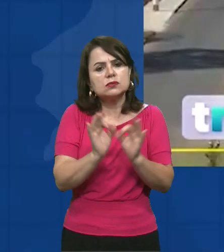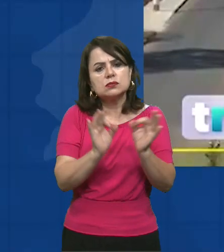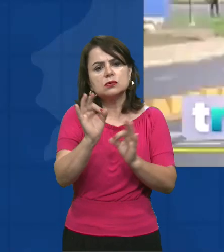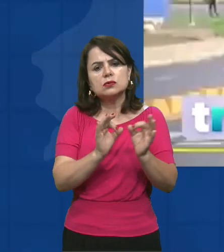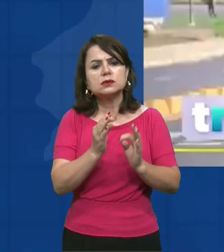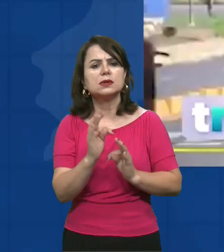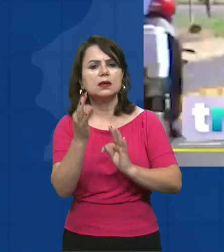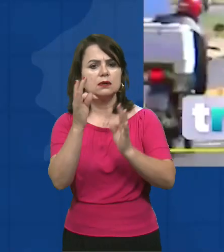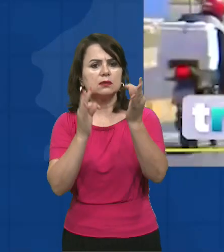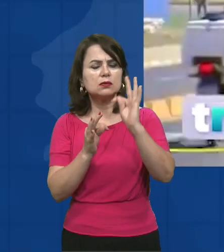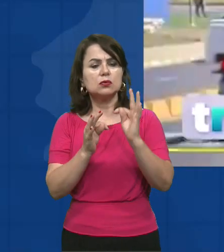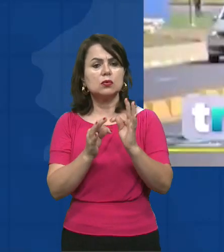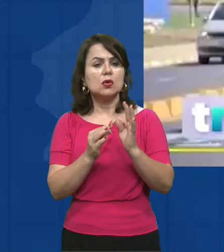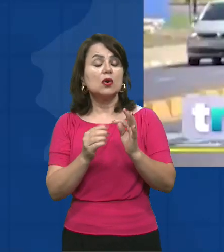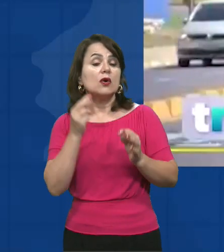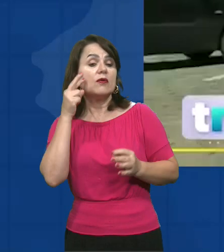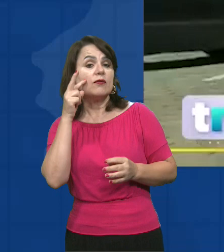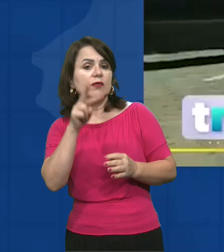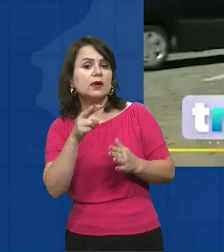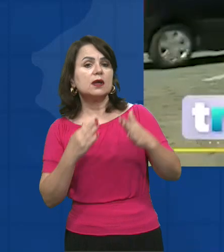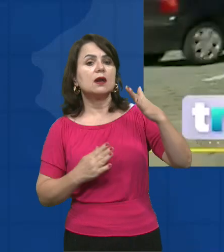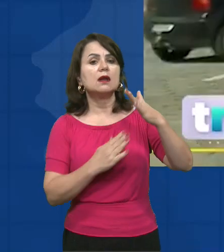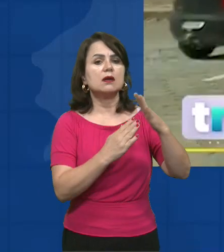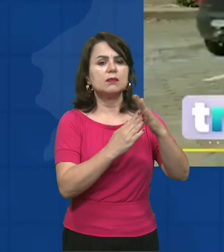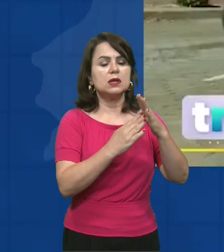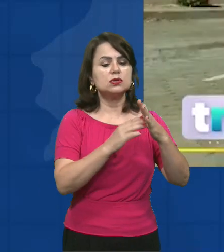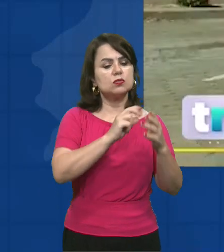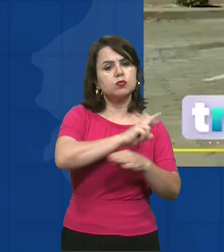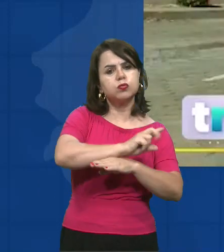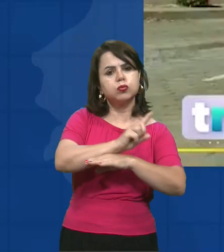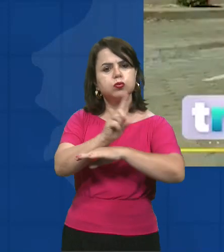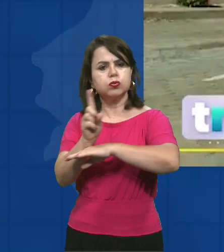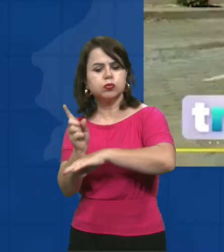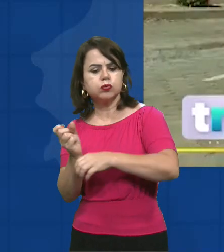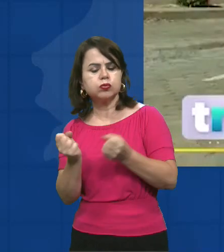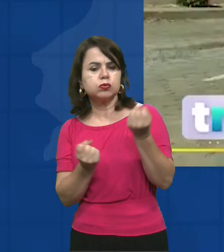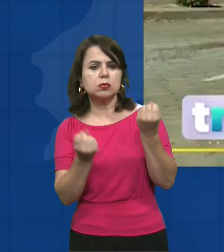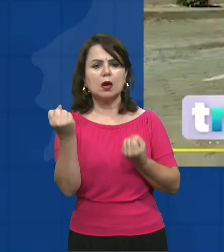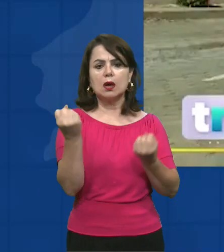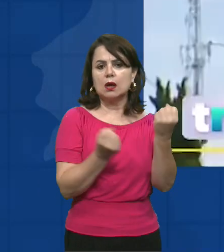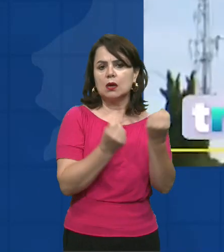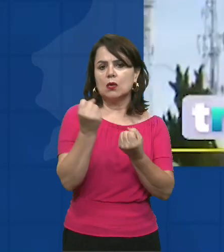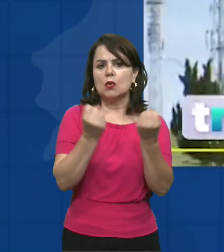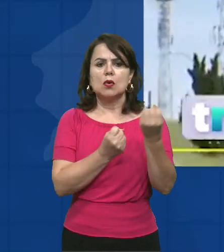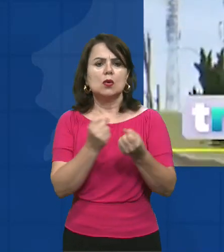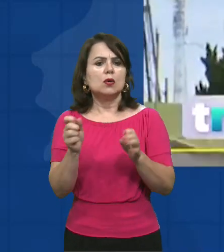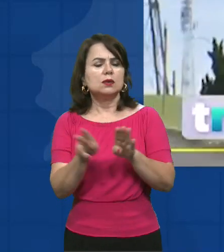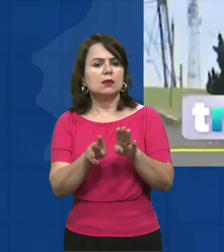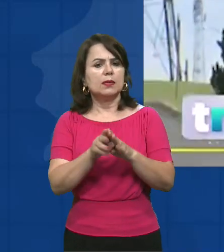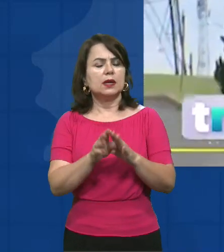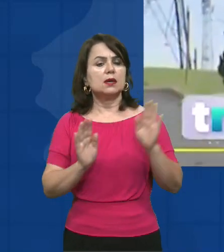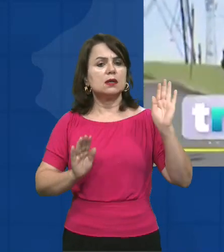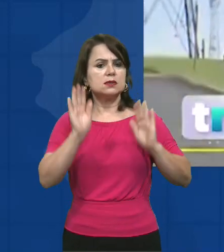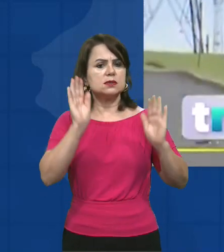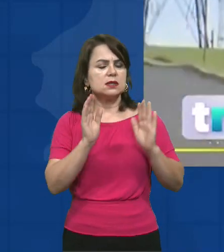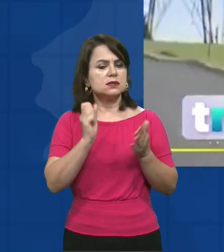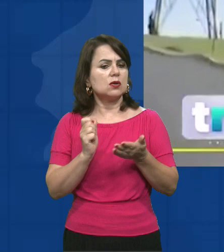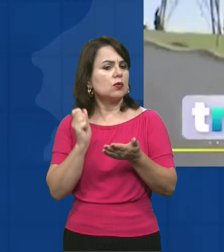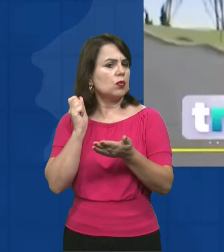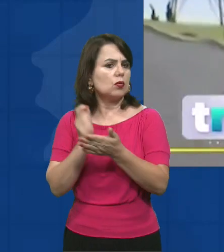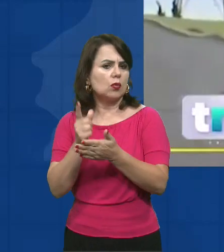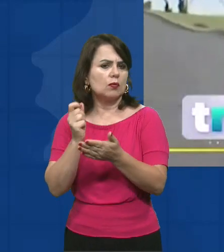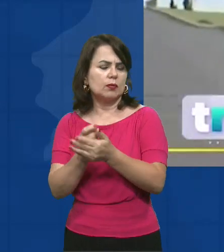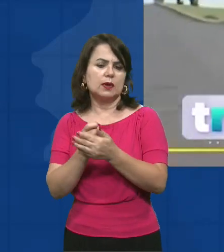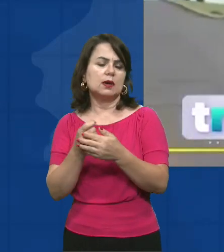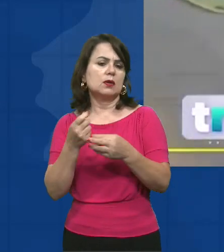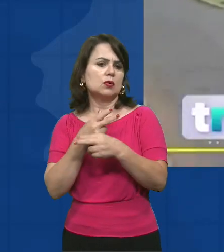determinar os locais e os limites de velocidades, que a licitação escolhida por registro de de preços, não poderia ser usada para a contratação